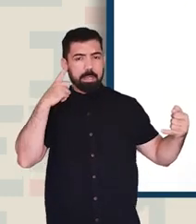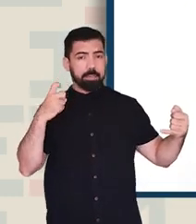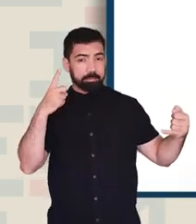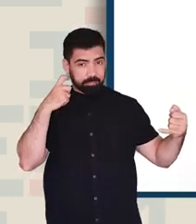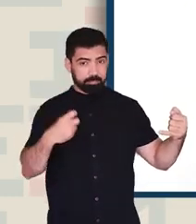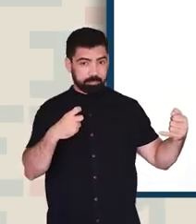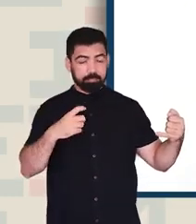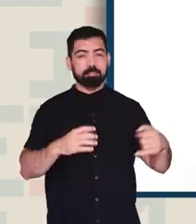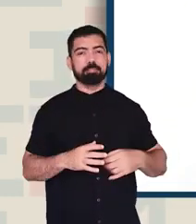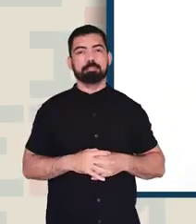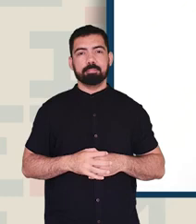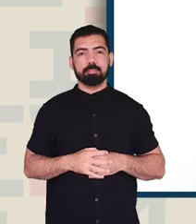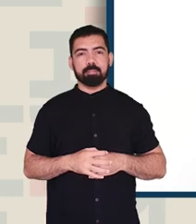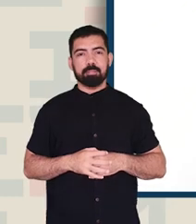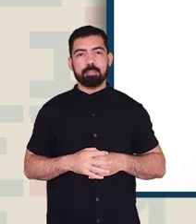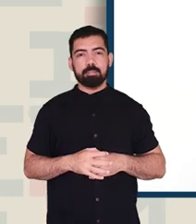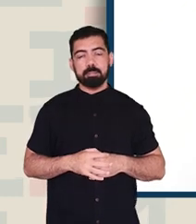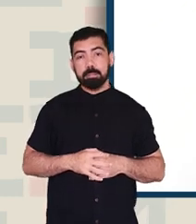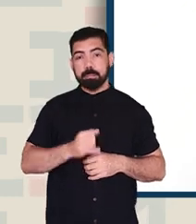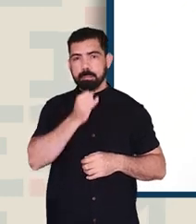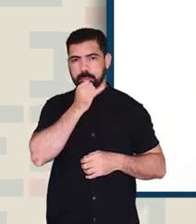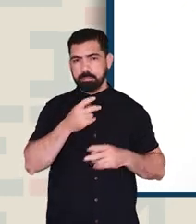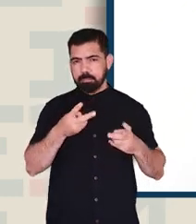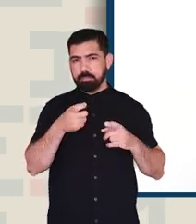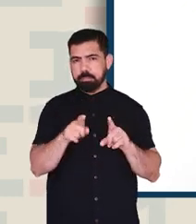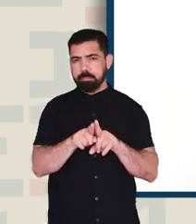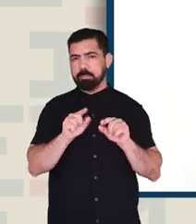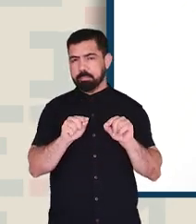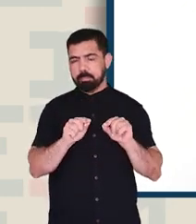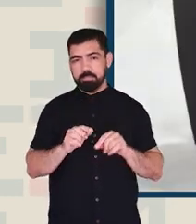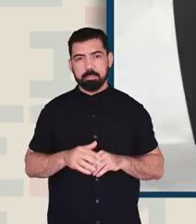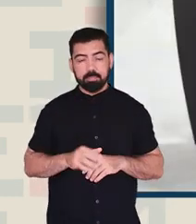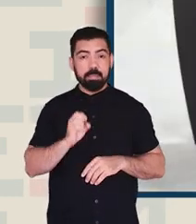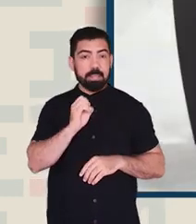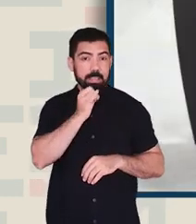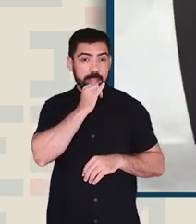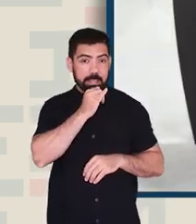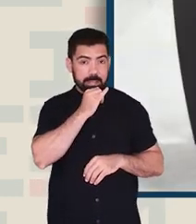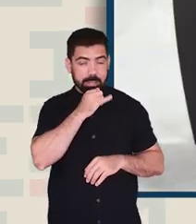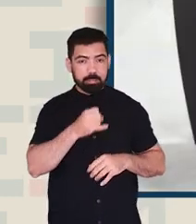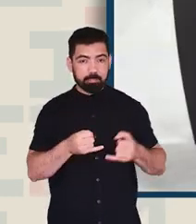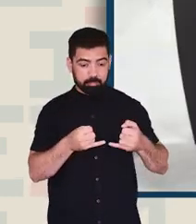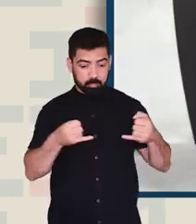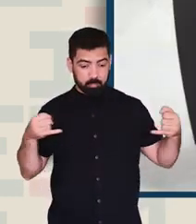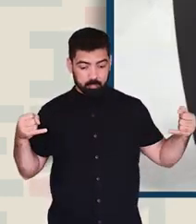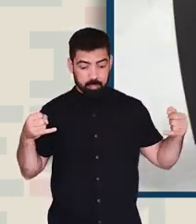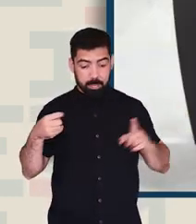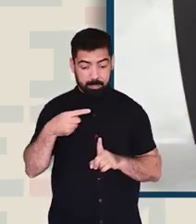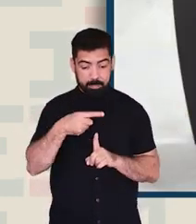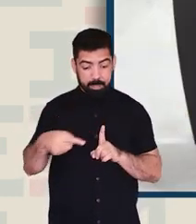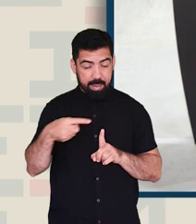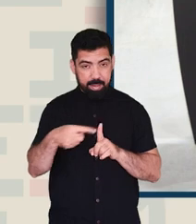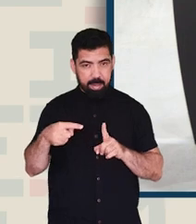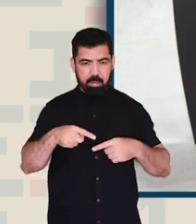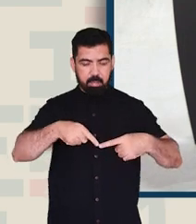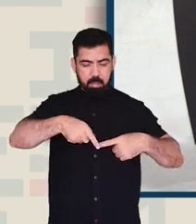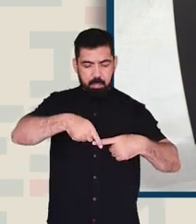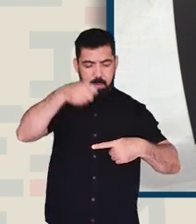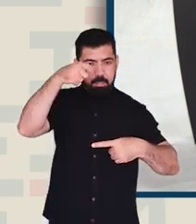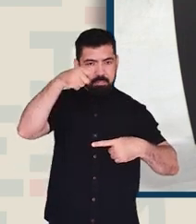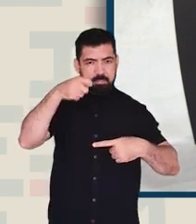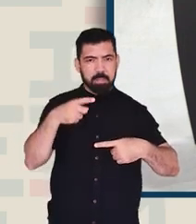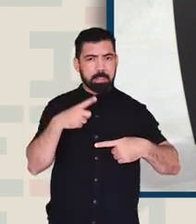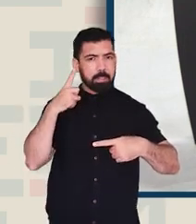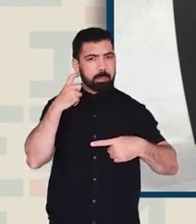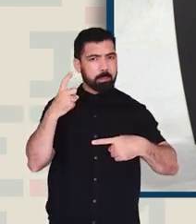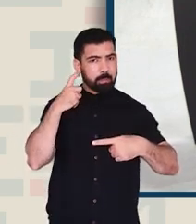com o instrumento com a corda solta. Ele percebe depois que se ele toca com a metade da corda, ele tem